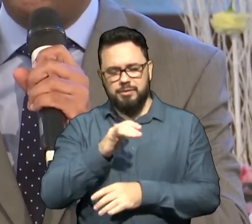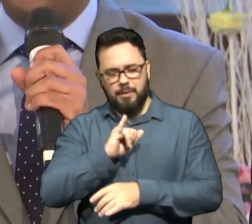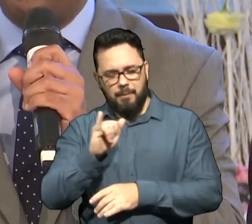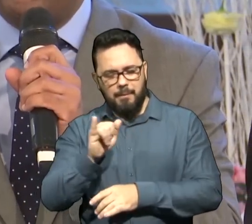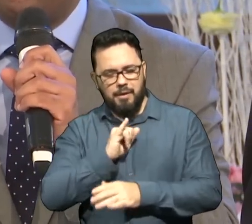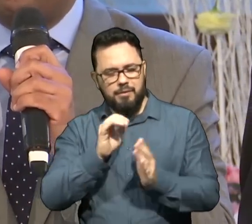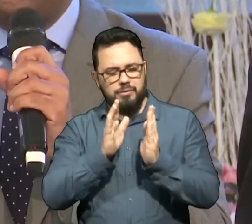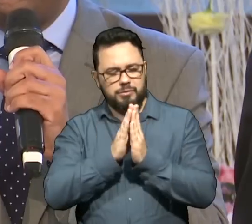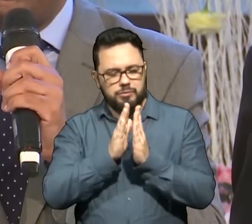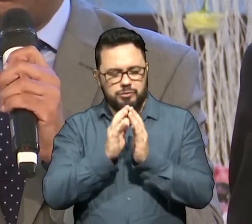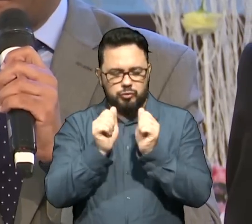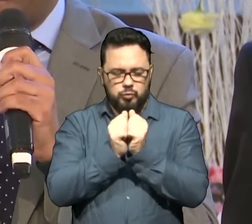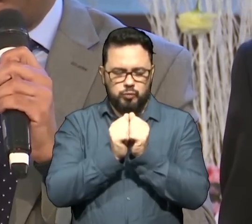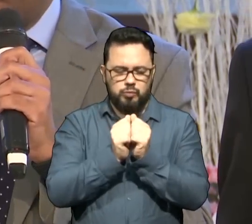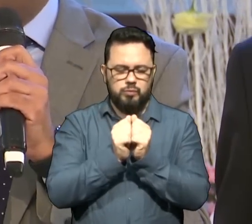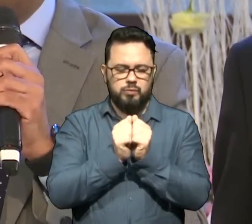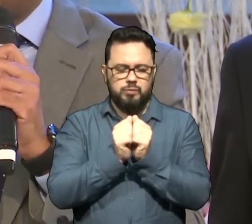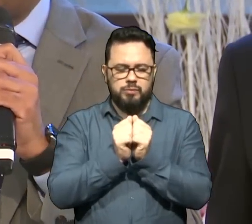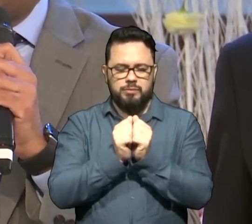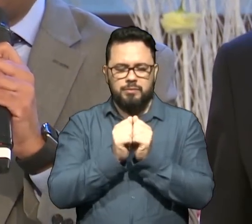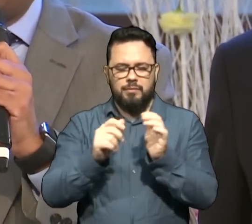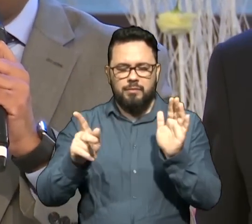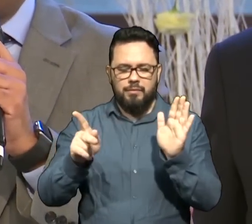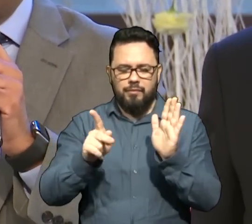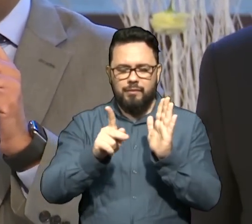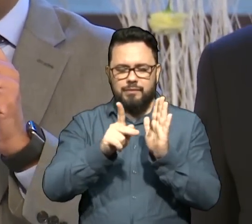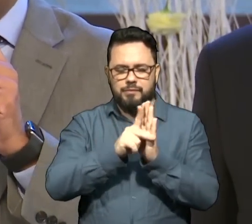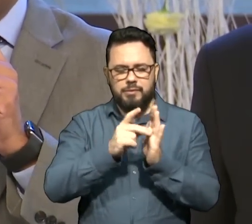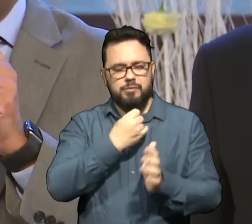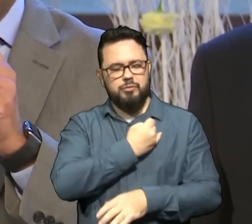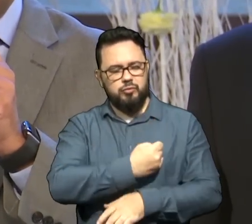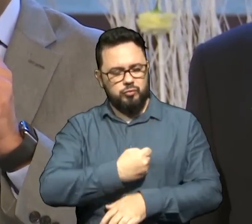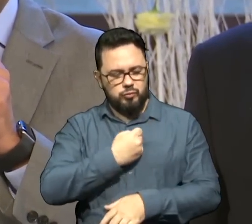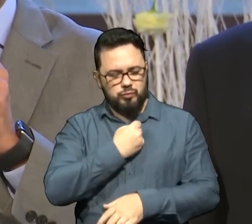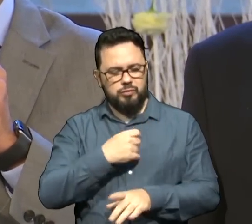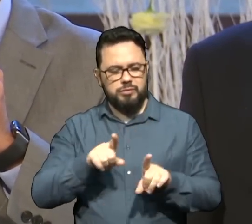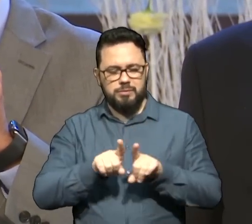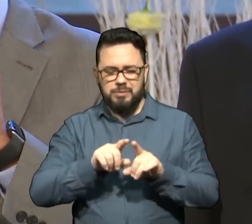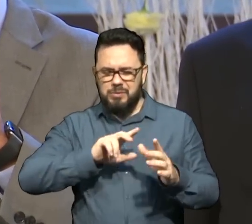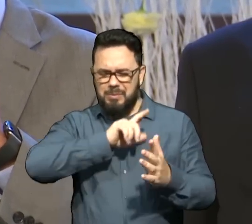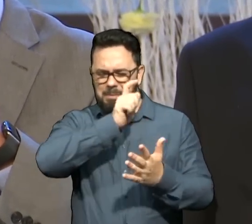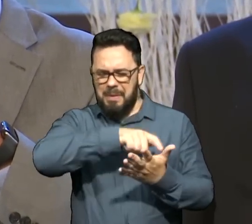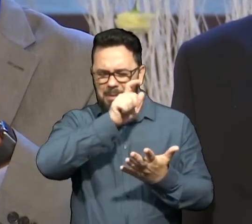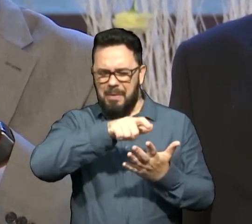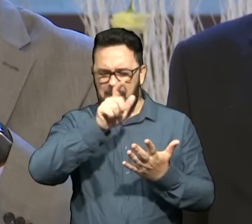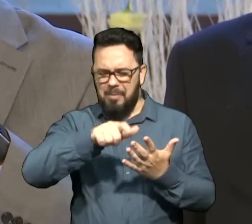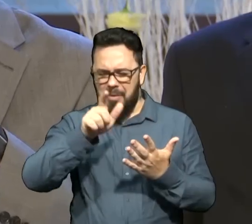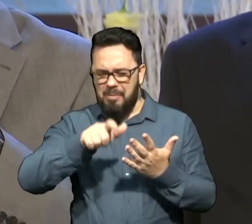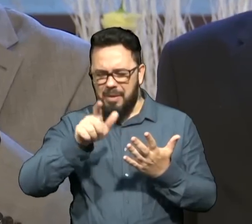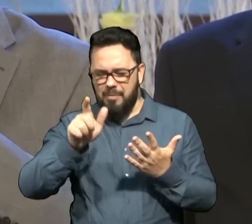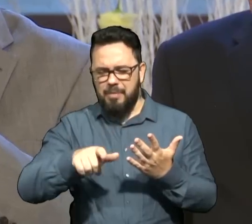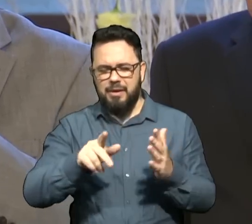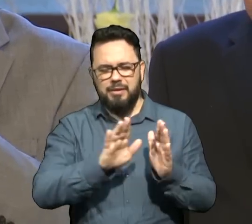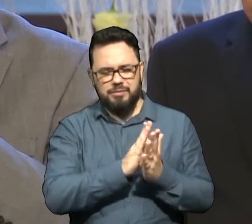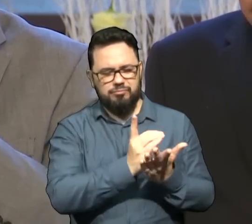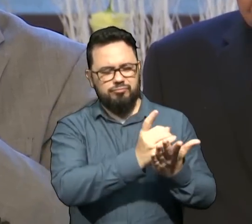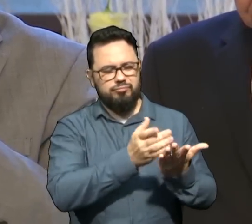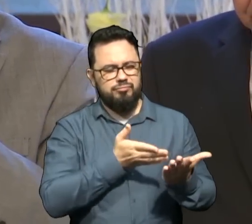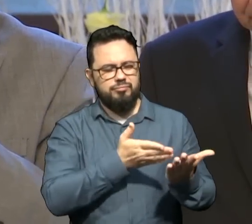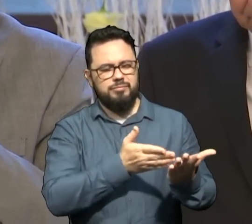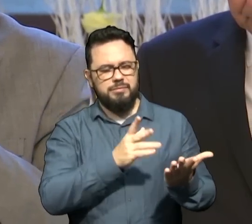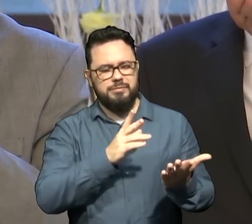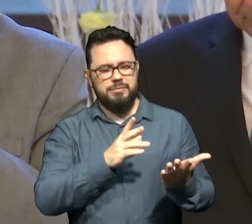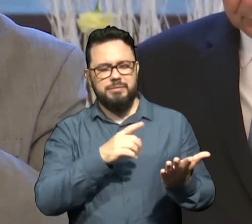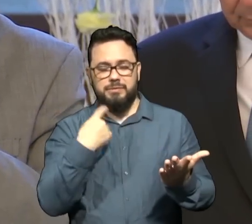comigo nesse momento e o próprio Apóstolo João e todos os heróis e heroínas de Deus do passado queremos